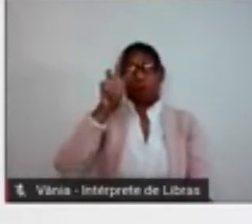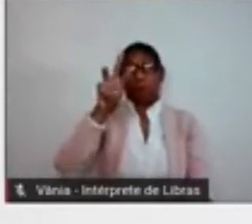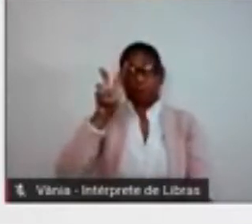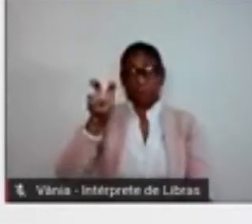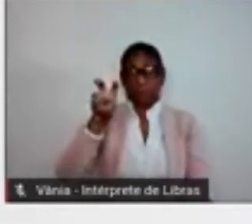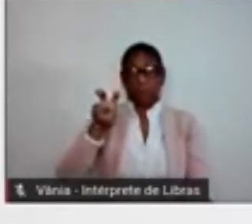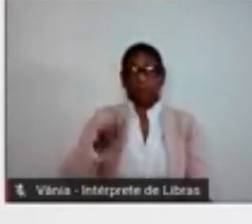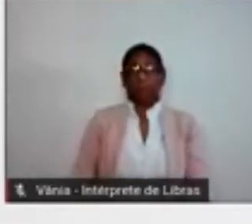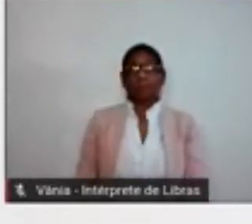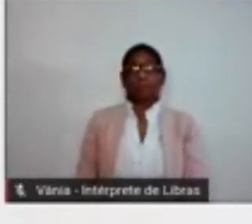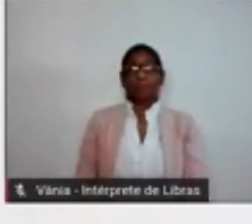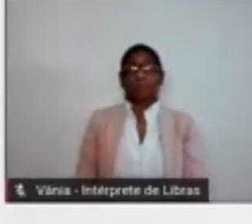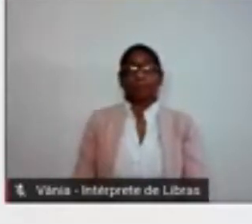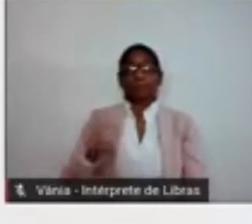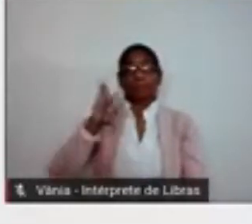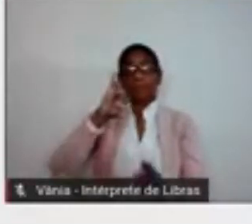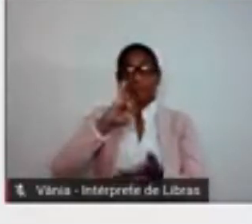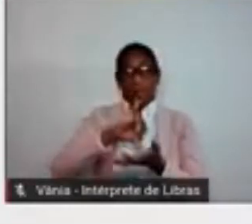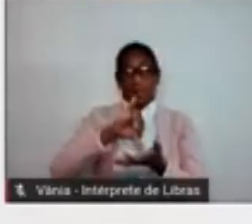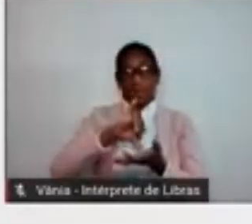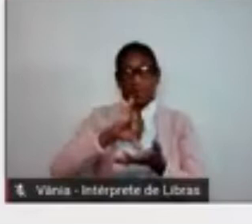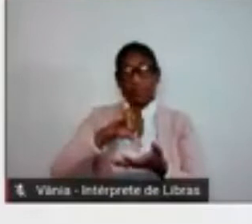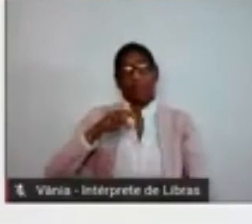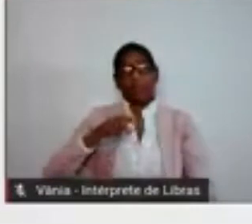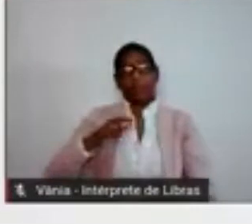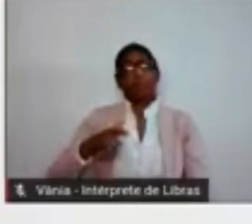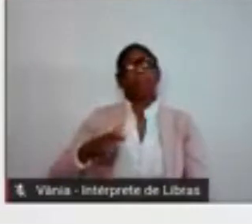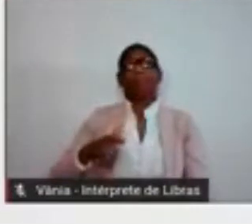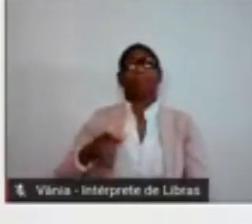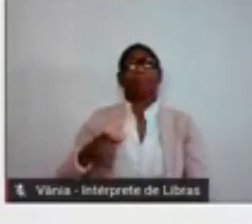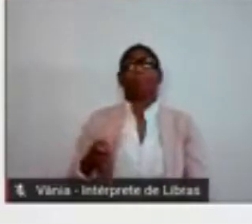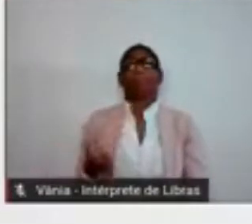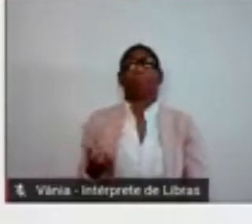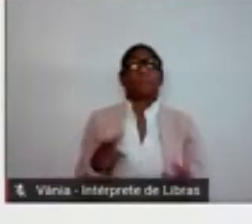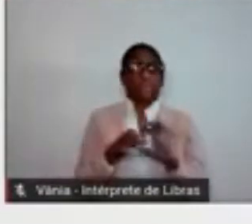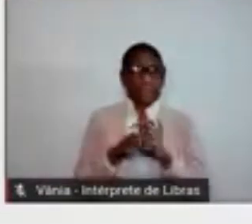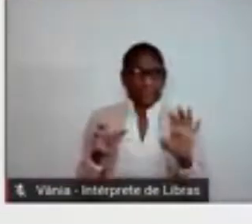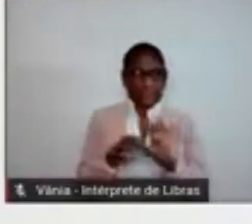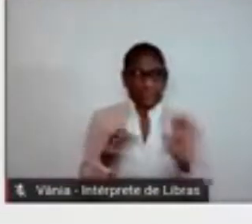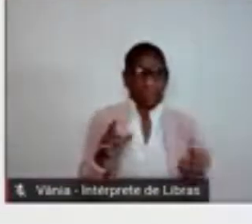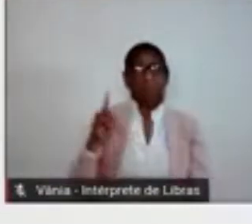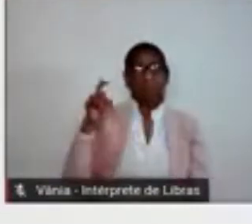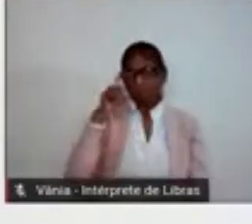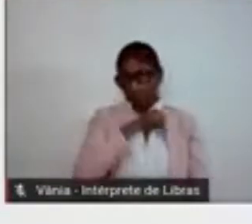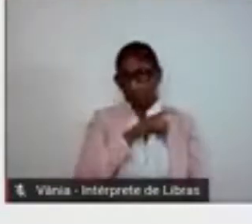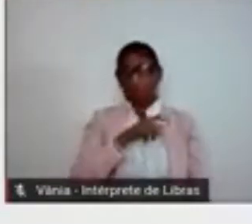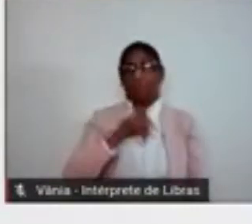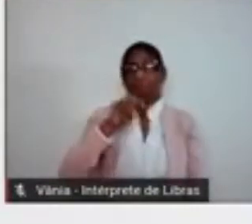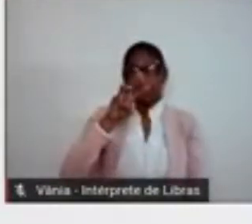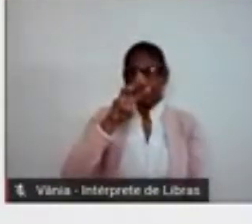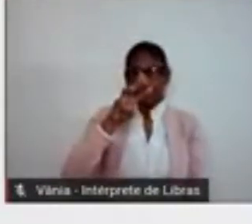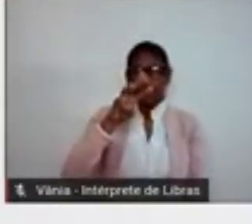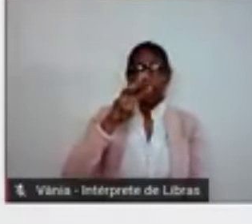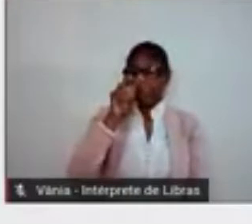9,35. A gente teve na macro-região também uma redução muito forte do número de leitos livres, de 58 para